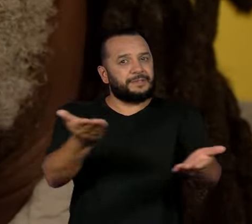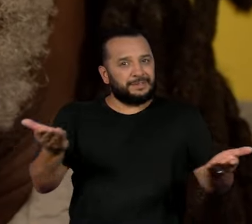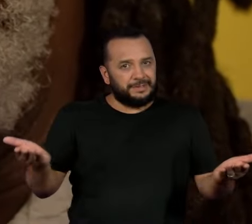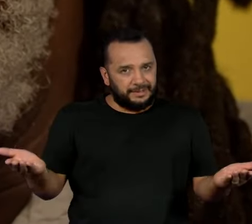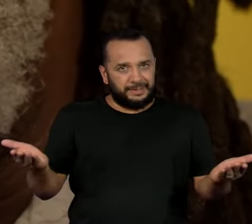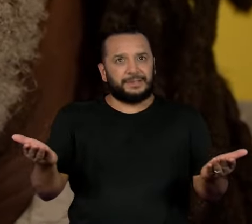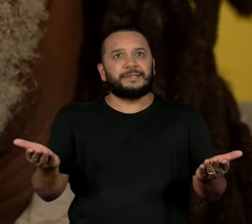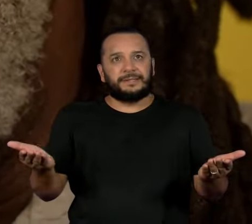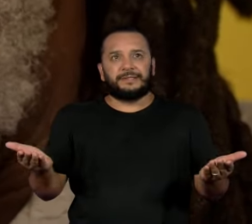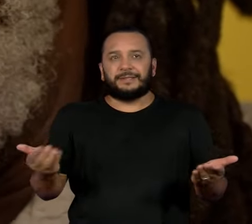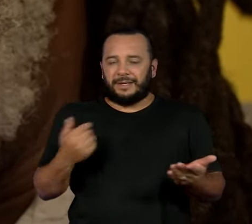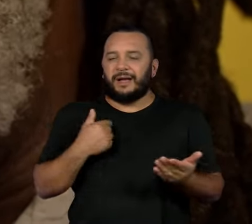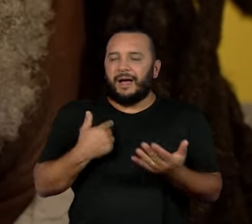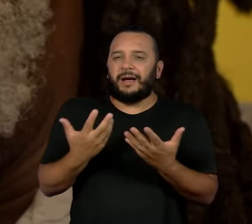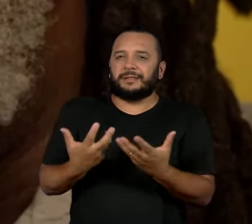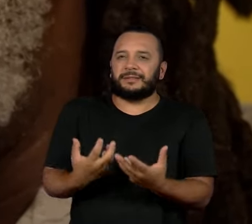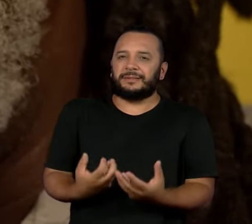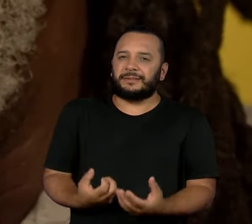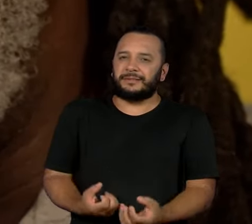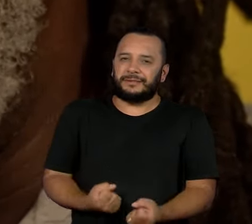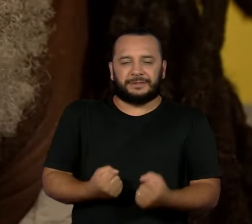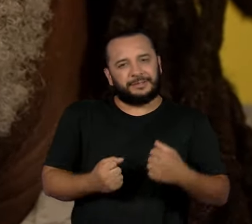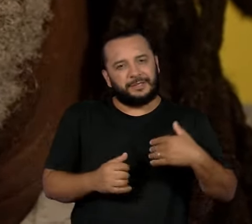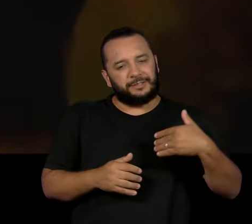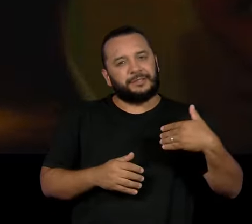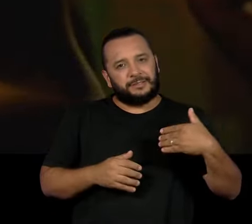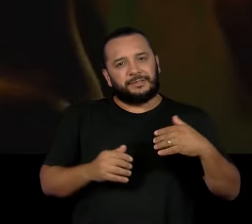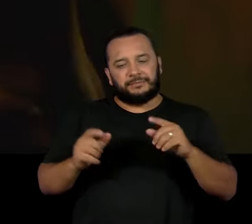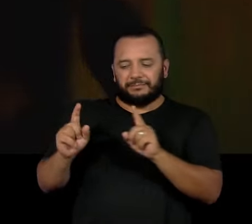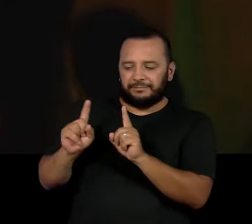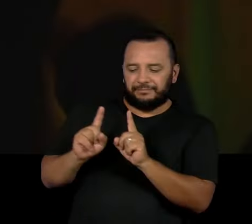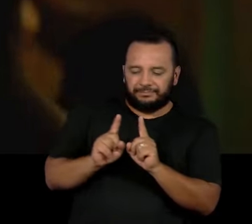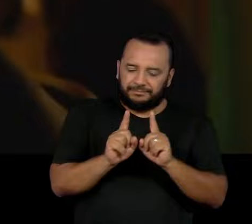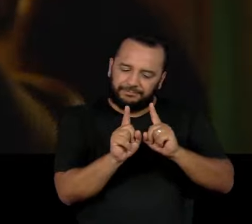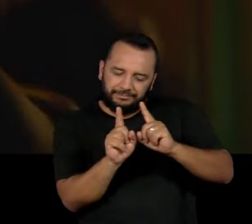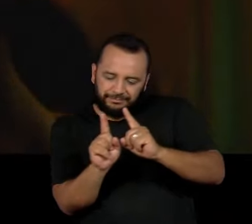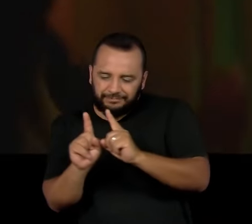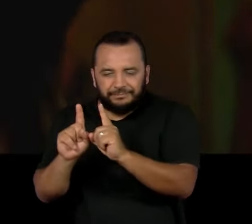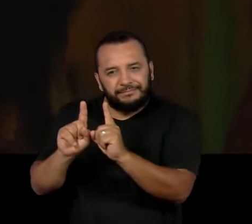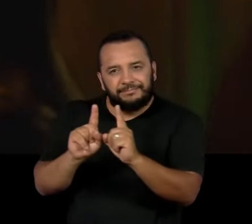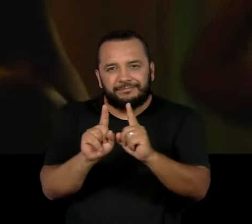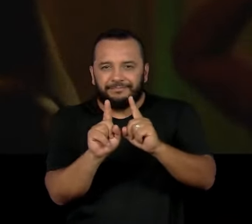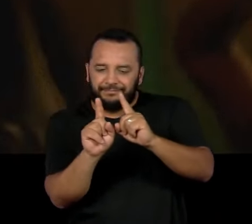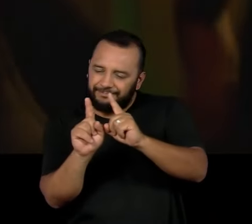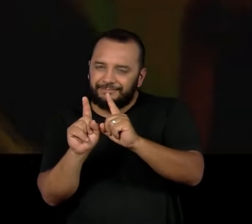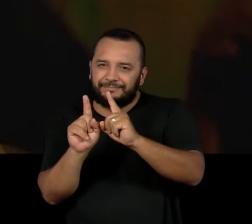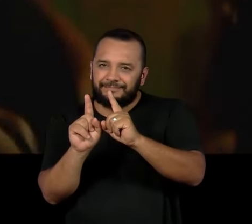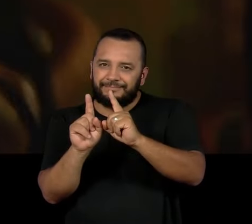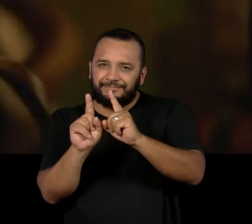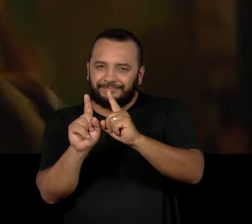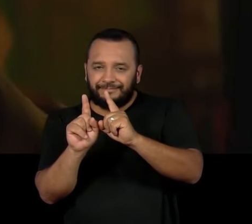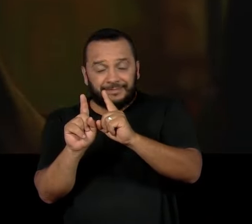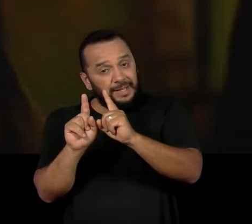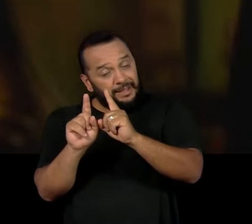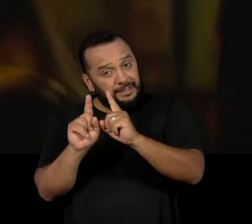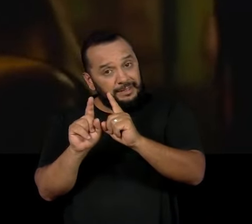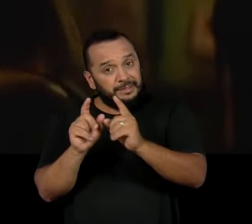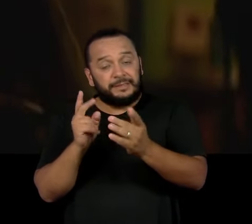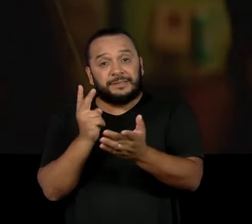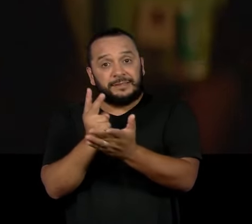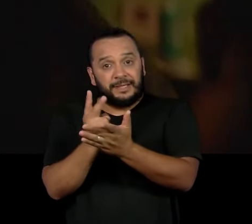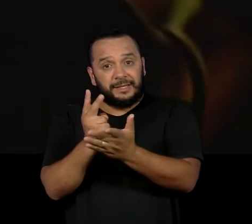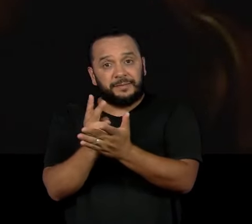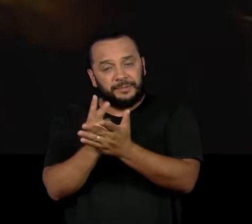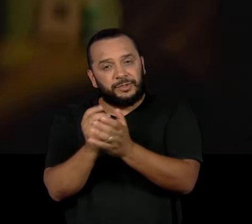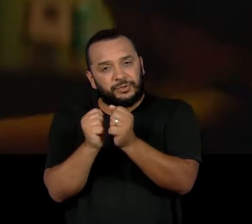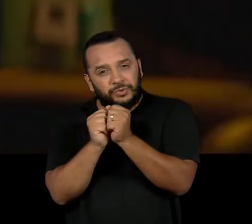tenha disposição para caminhar com outro alguém que nunca o completará, mas que o